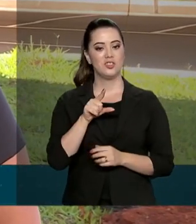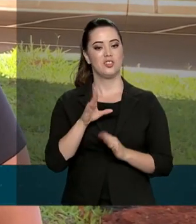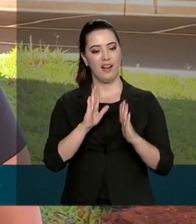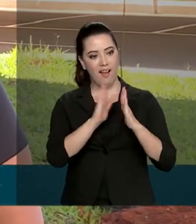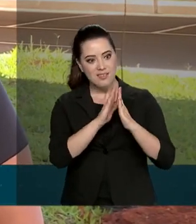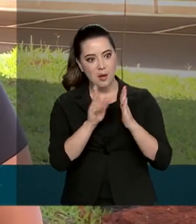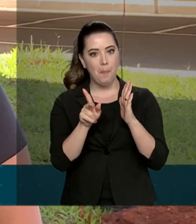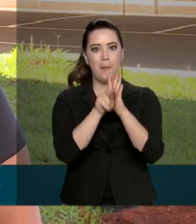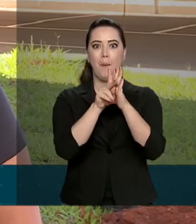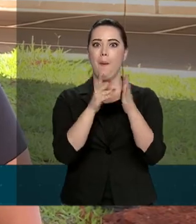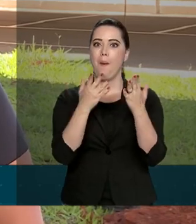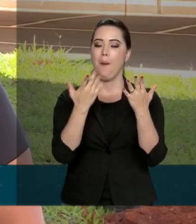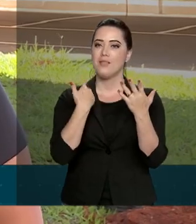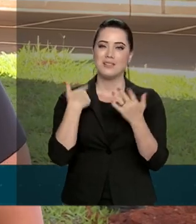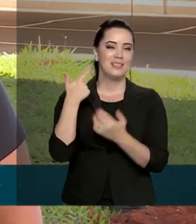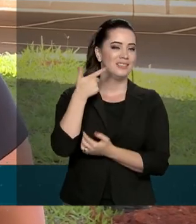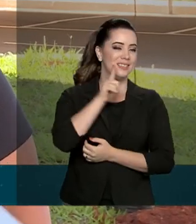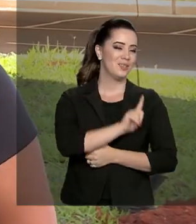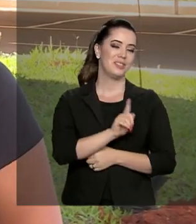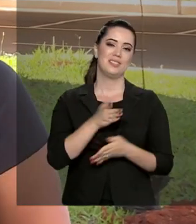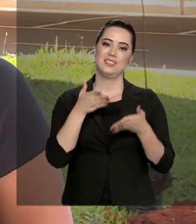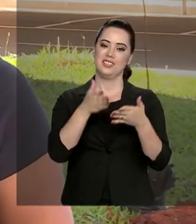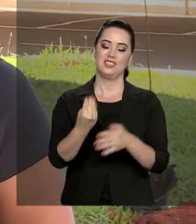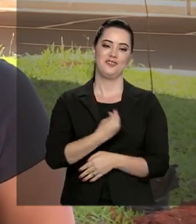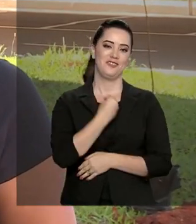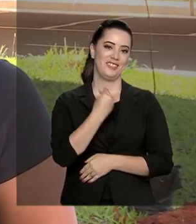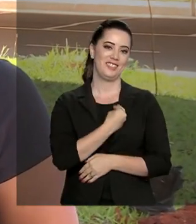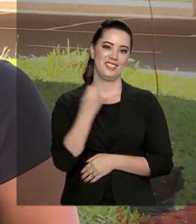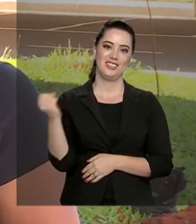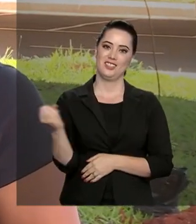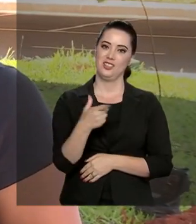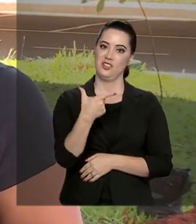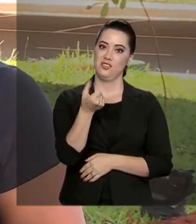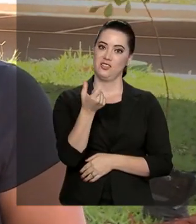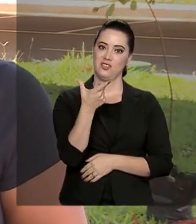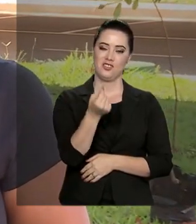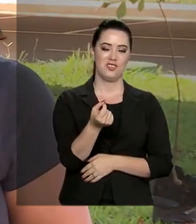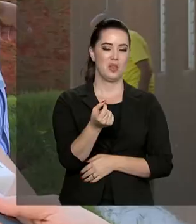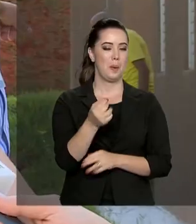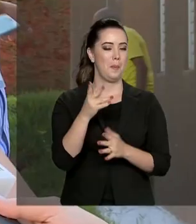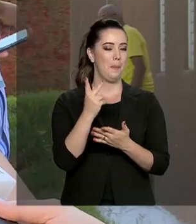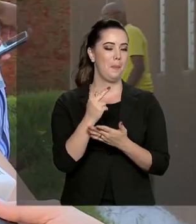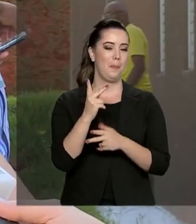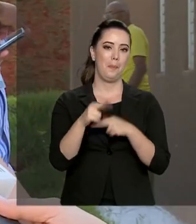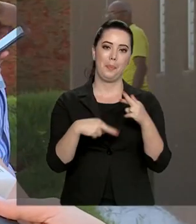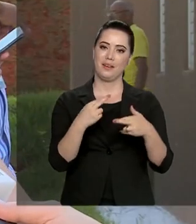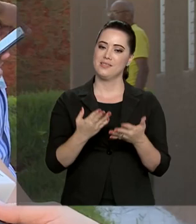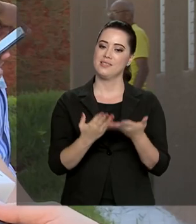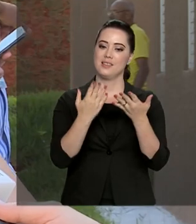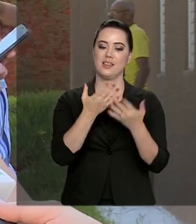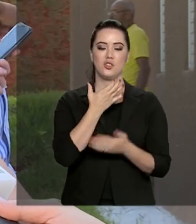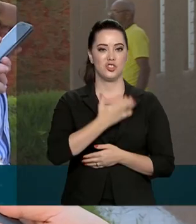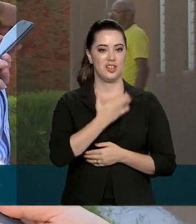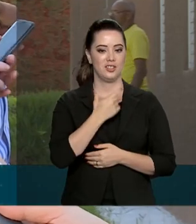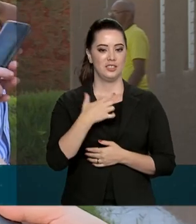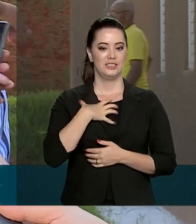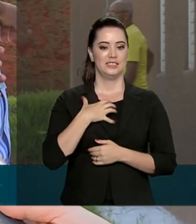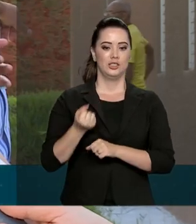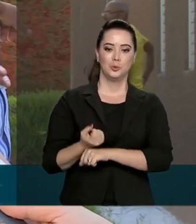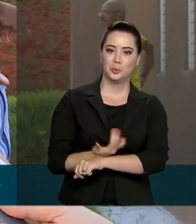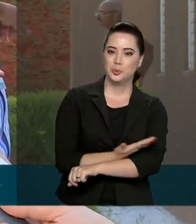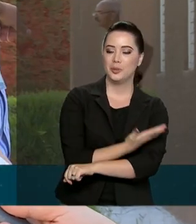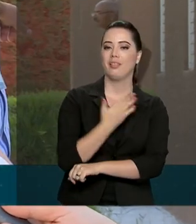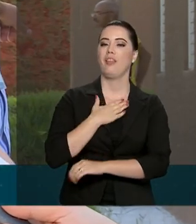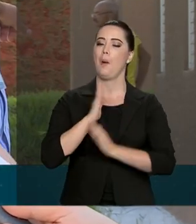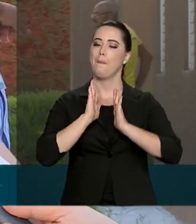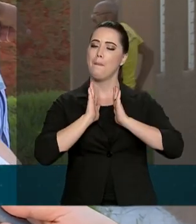gente, conquistar, né? Agora é vida nova, 2020, um presentão de Natal. Uma emoção única. Eu agora tenho o